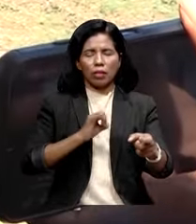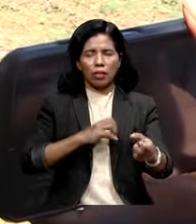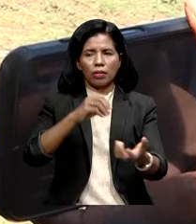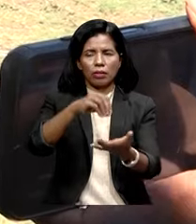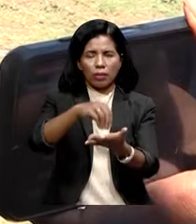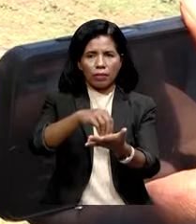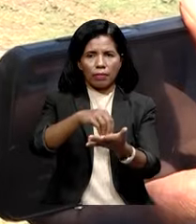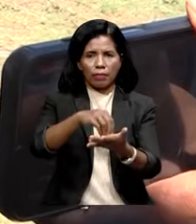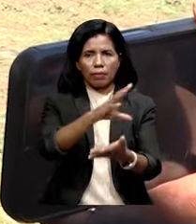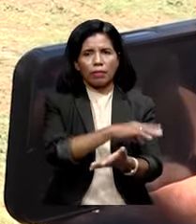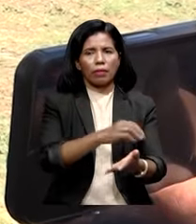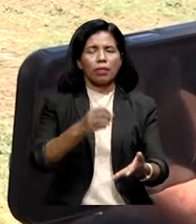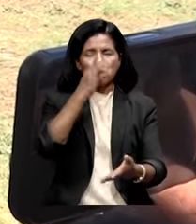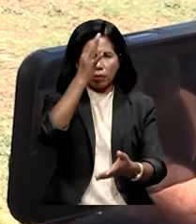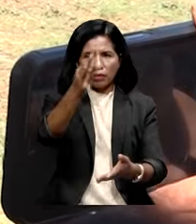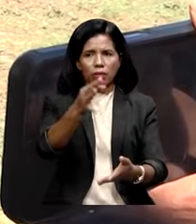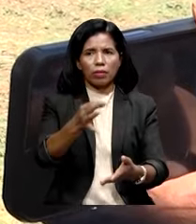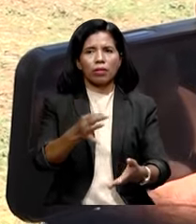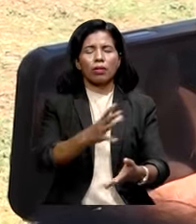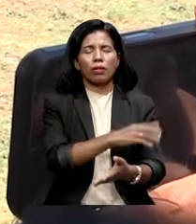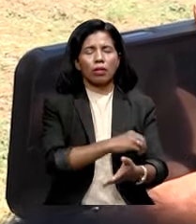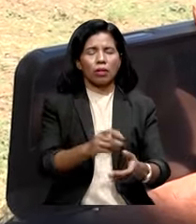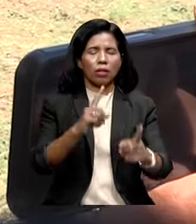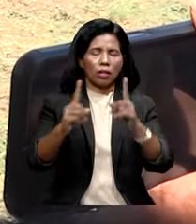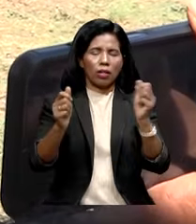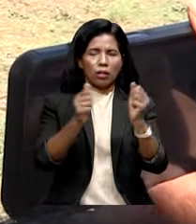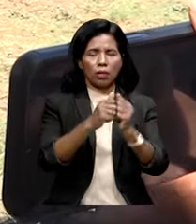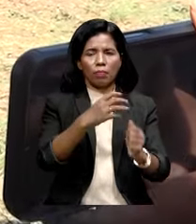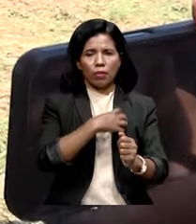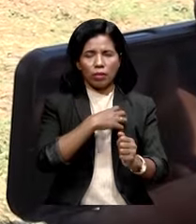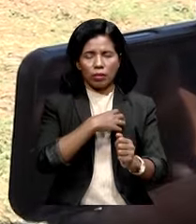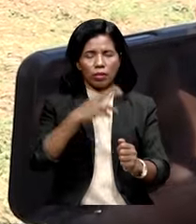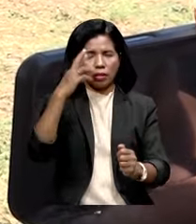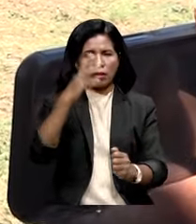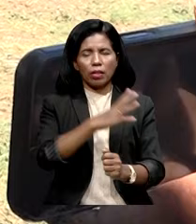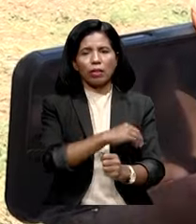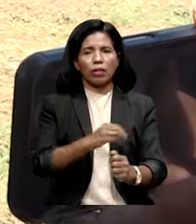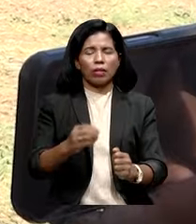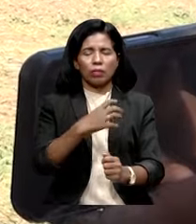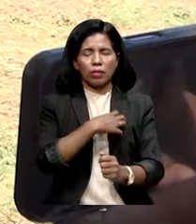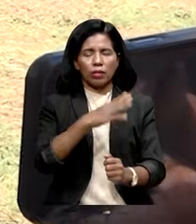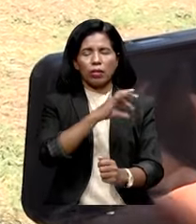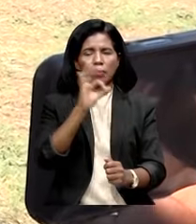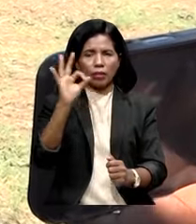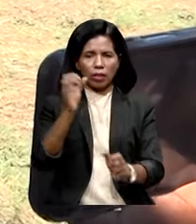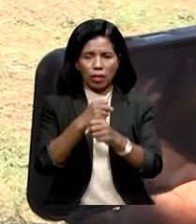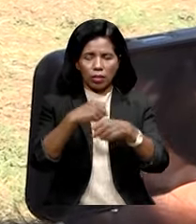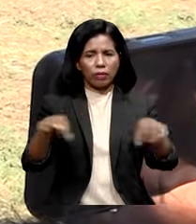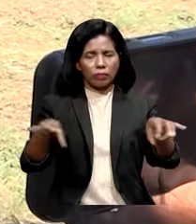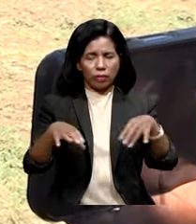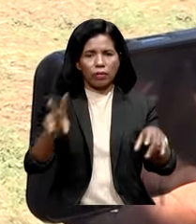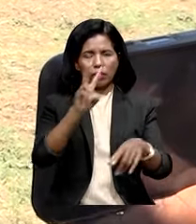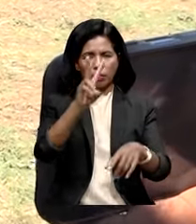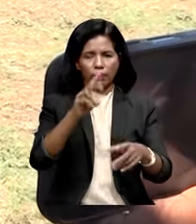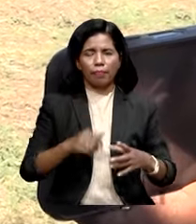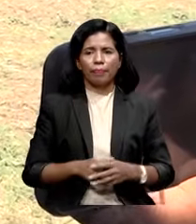né? Amo vai rua se colher presidente da República, dele, em São Ruane, ralo dupla função. Líder resistência no Mos